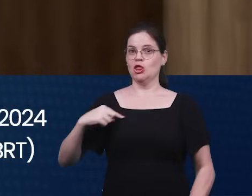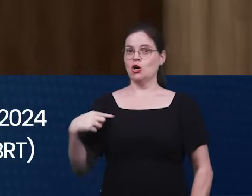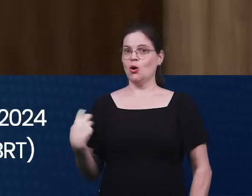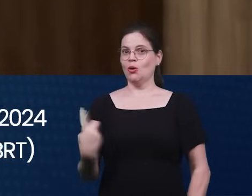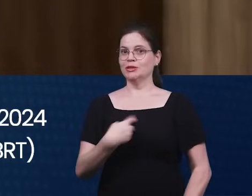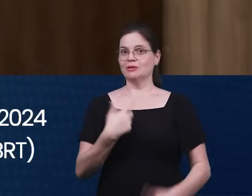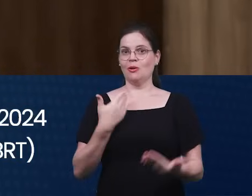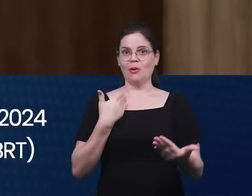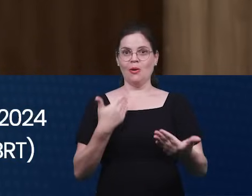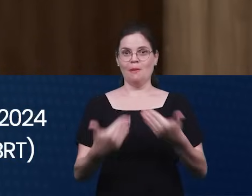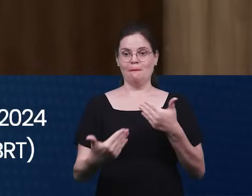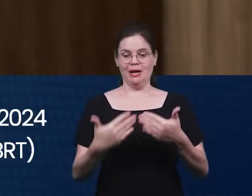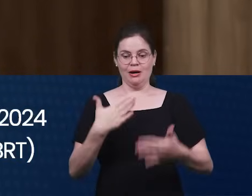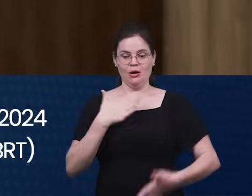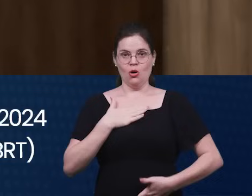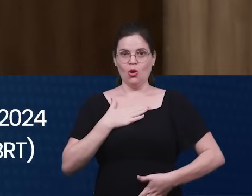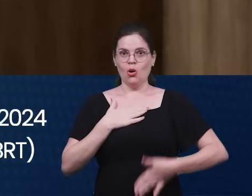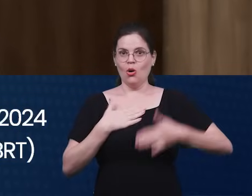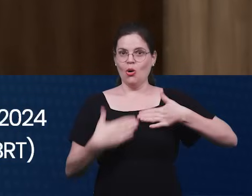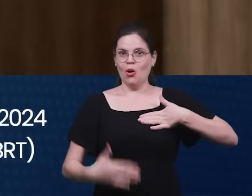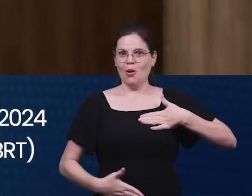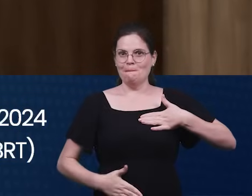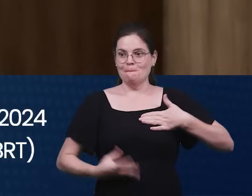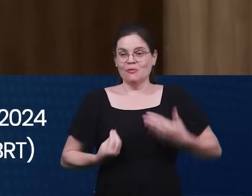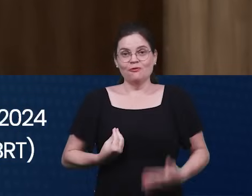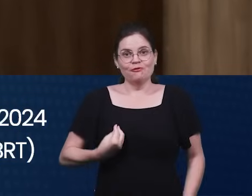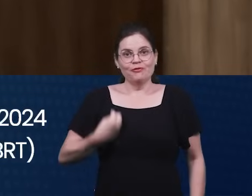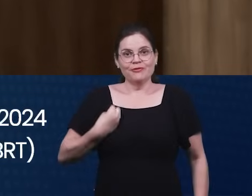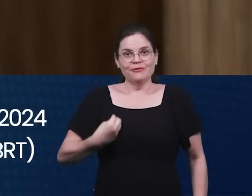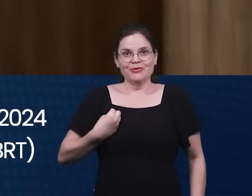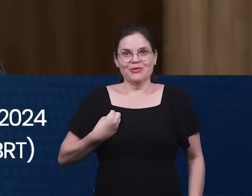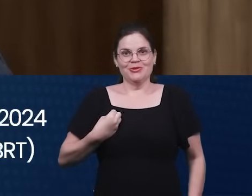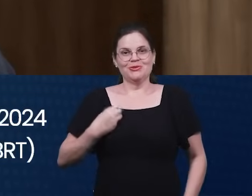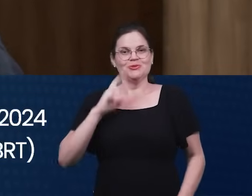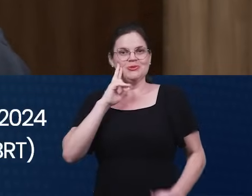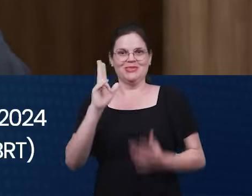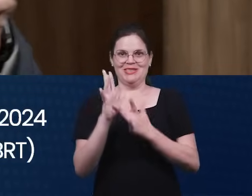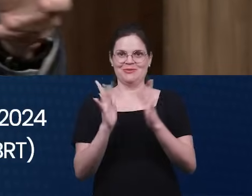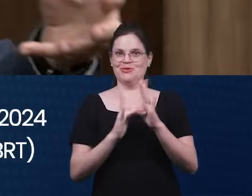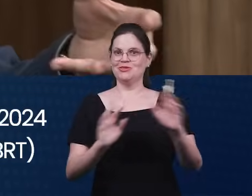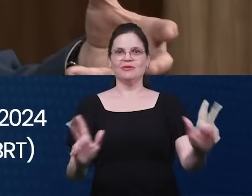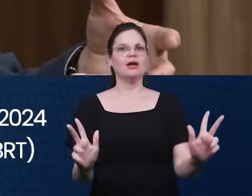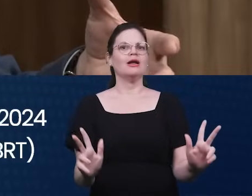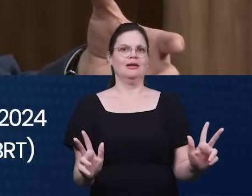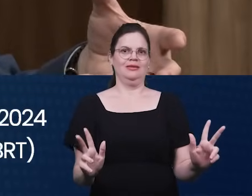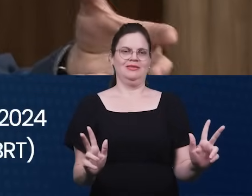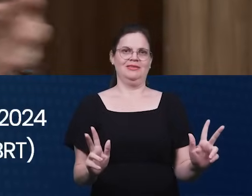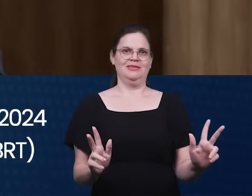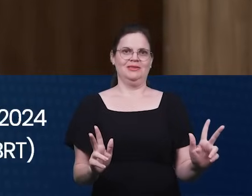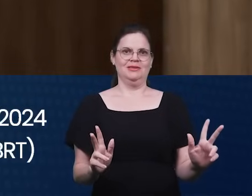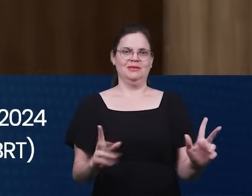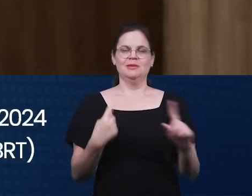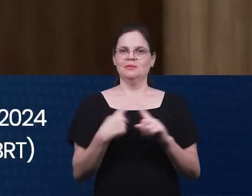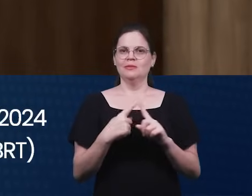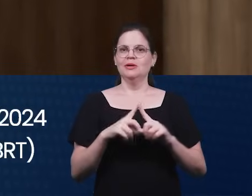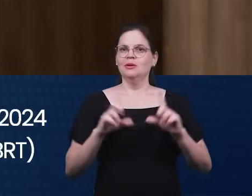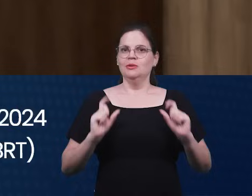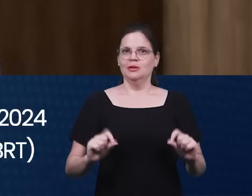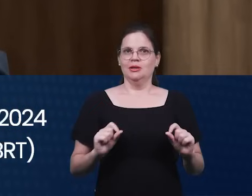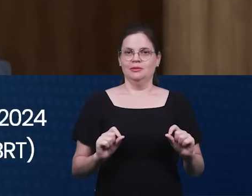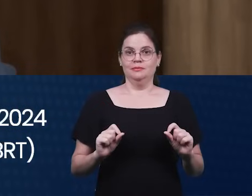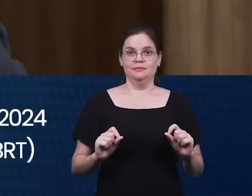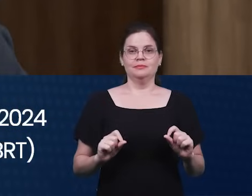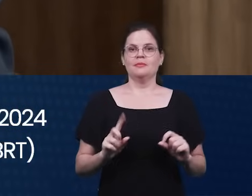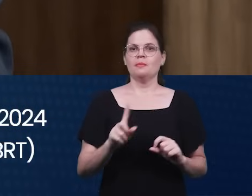corpo do senhor jesus é diferente por quê Porque estamos como temos aqui falado